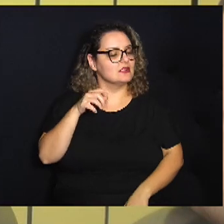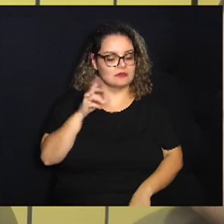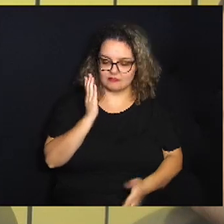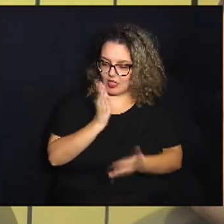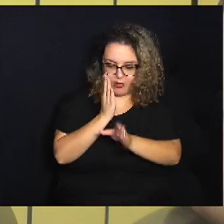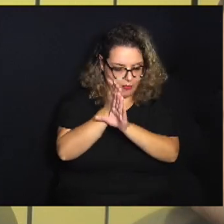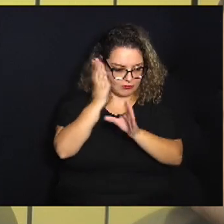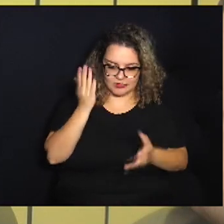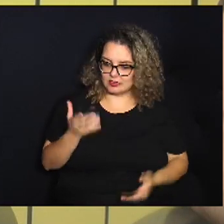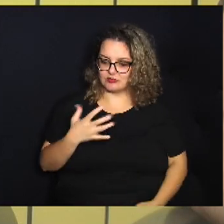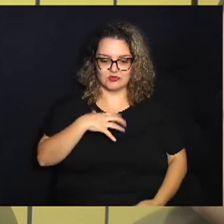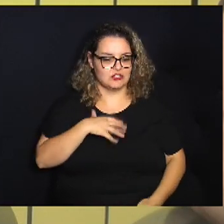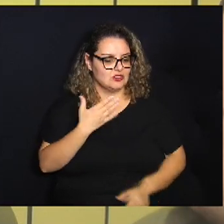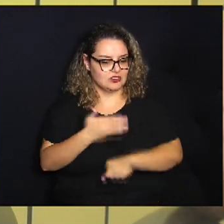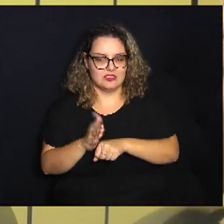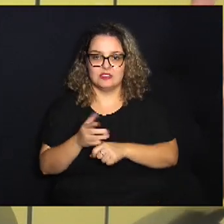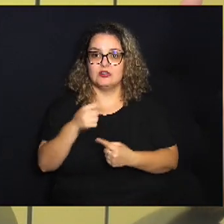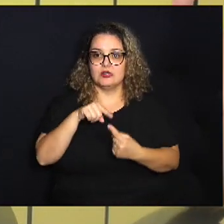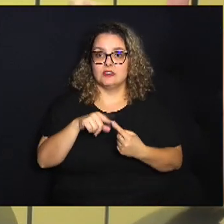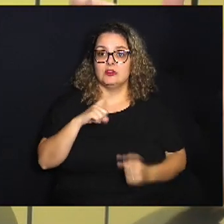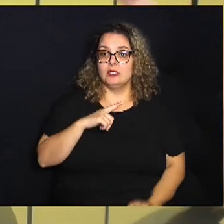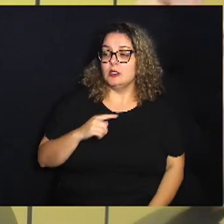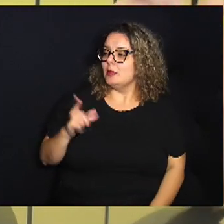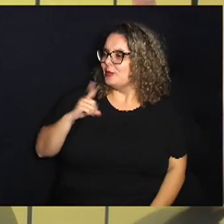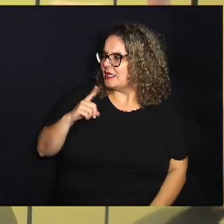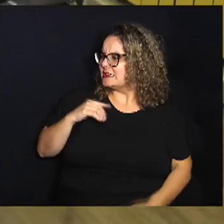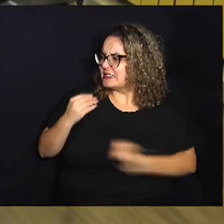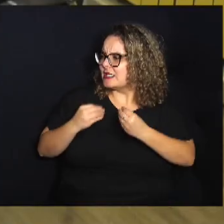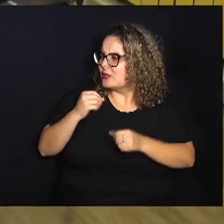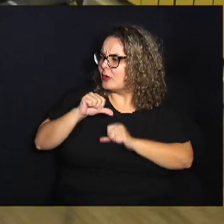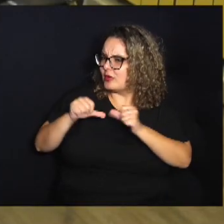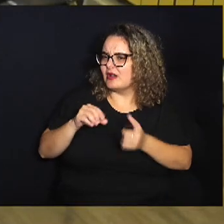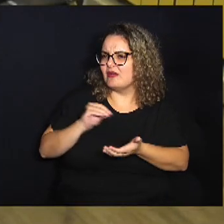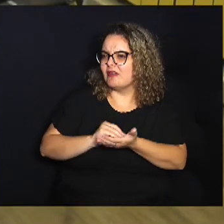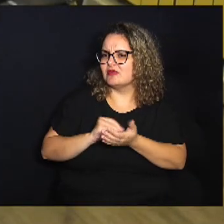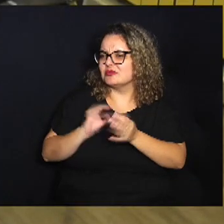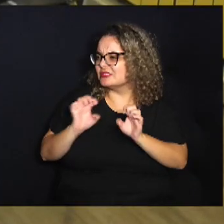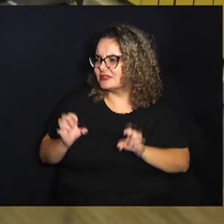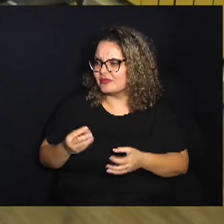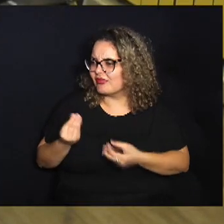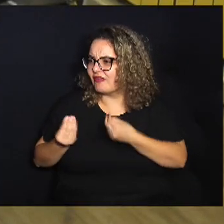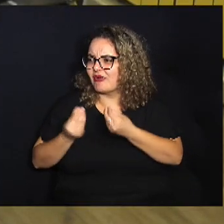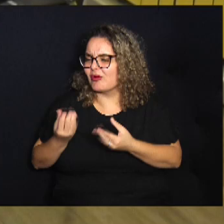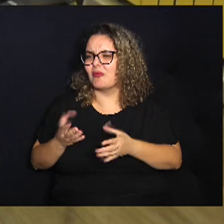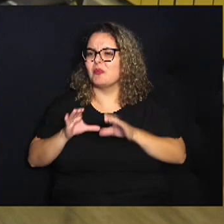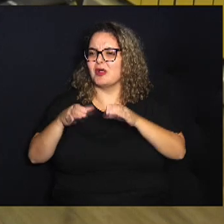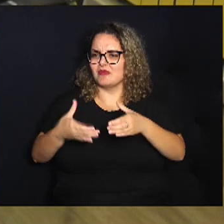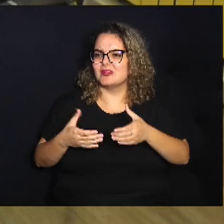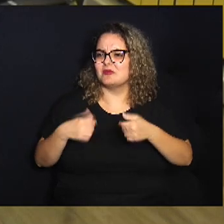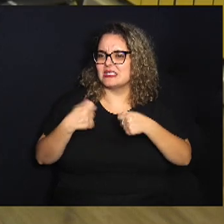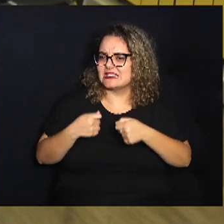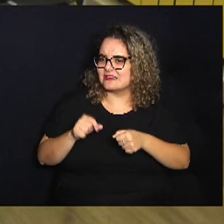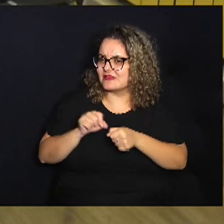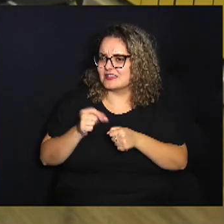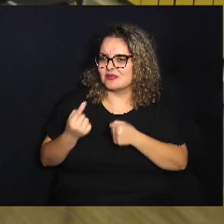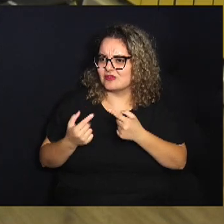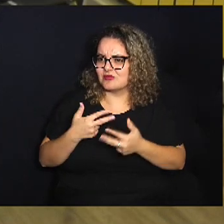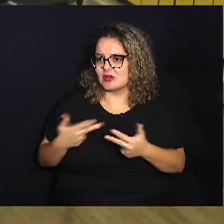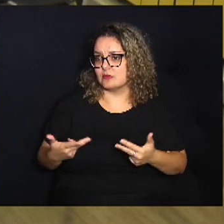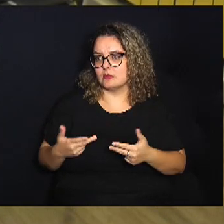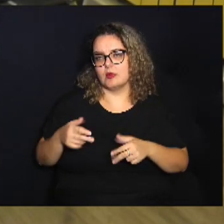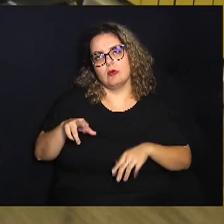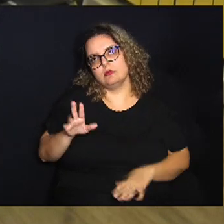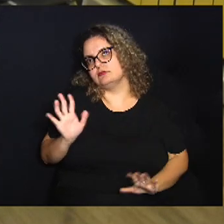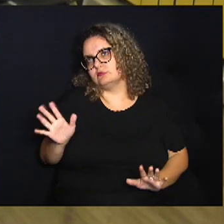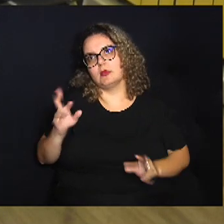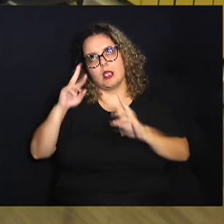de conquistar os objetivos. Mas tem como mudar isso? Falta estrutura? Falta uma confederação? Precisa fazer alguma coisa? Ou é uma questão mesmo